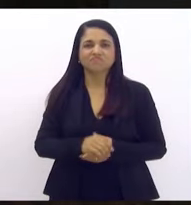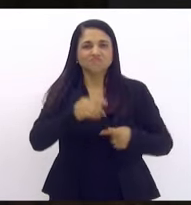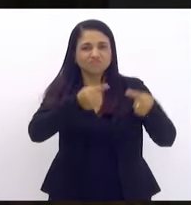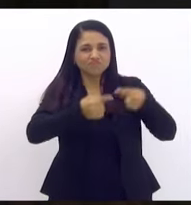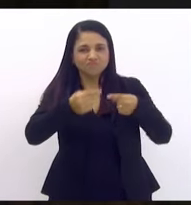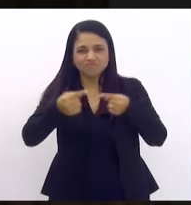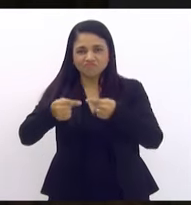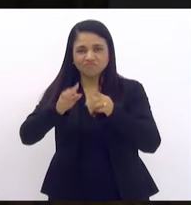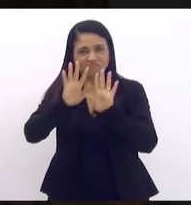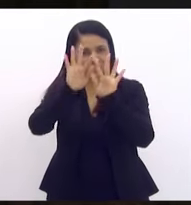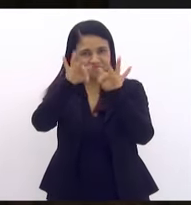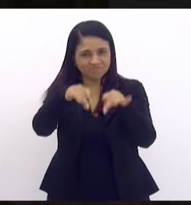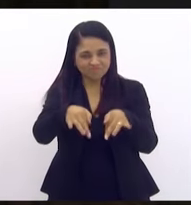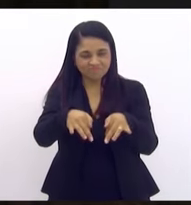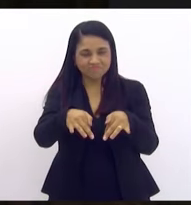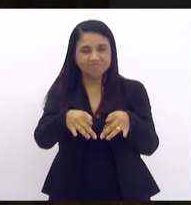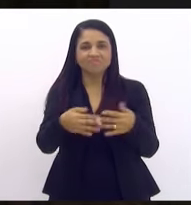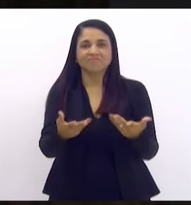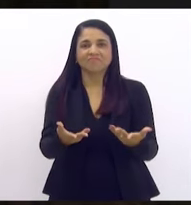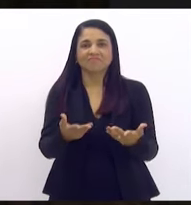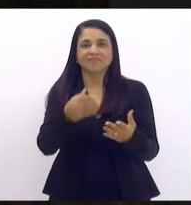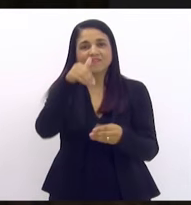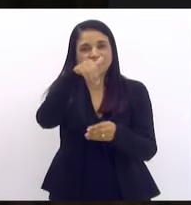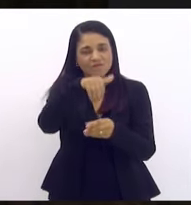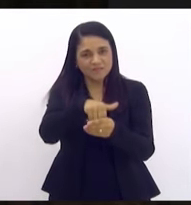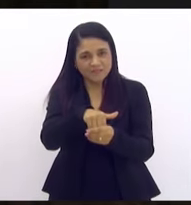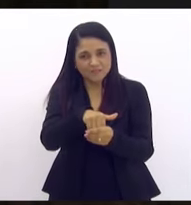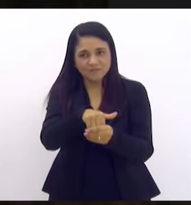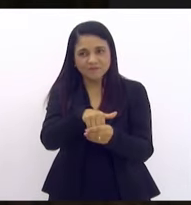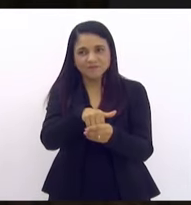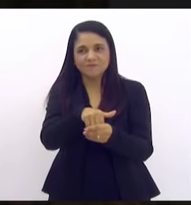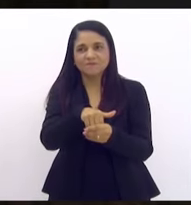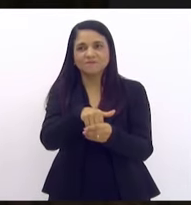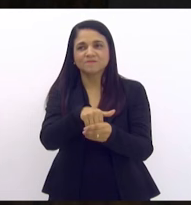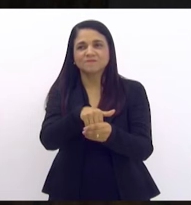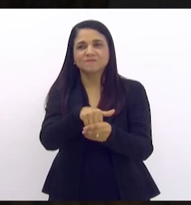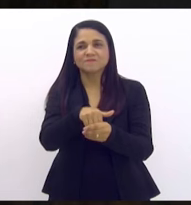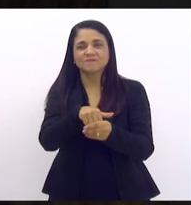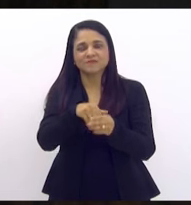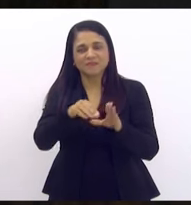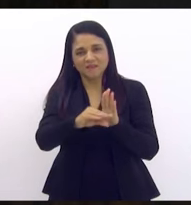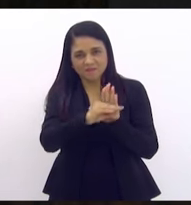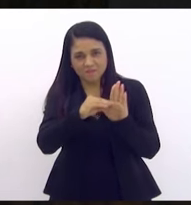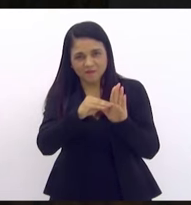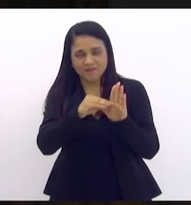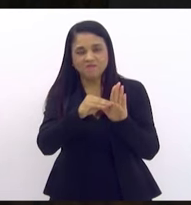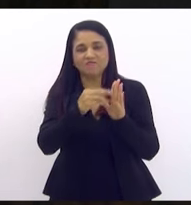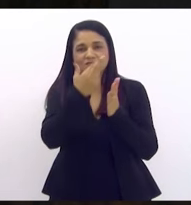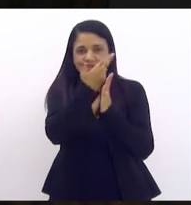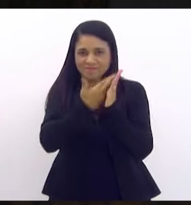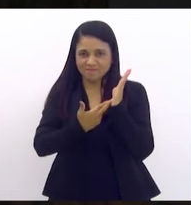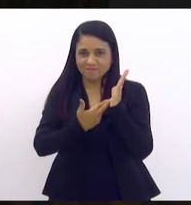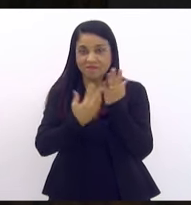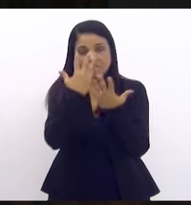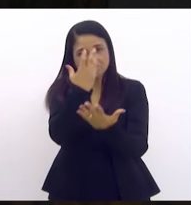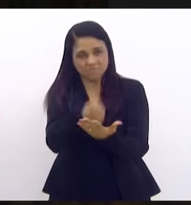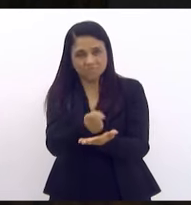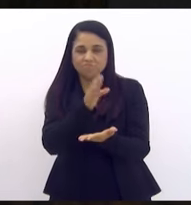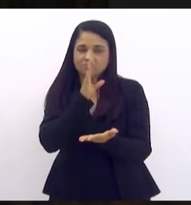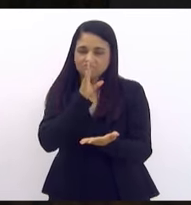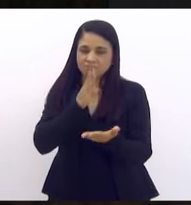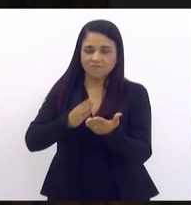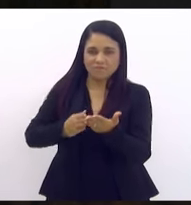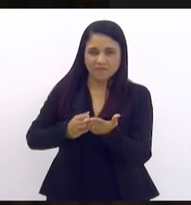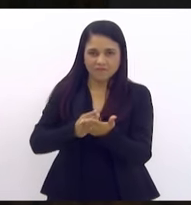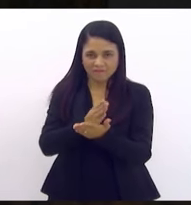discutir encerrada discuss encerrada a discussão em votação a emenda de redação a emenda de redação o senhores que aprova os senhores que aprovam permaneça Como